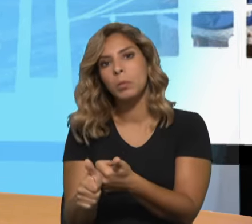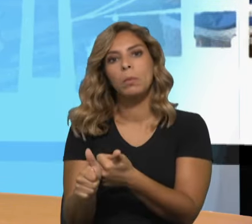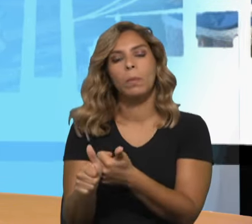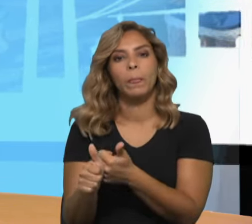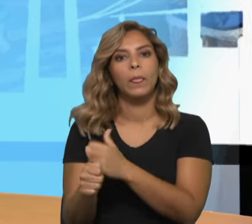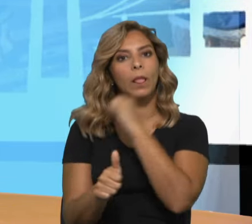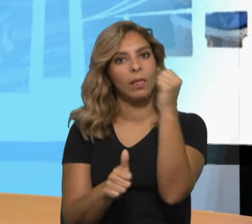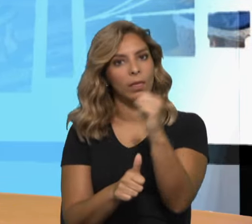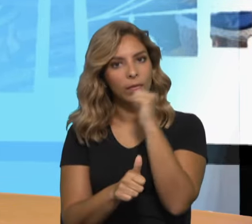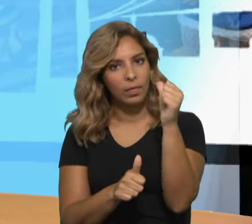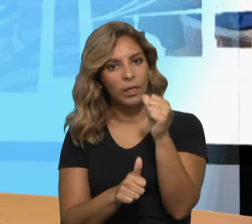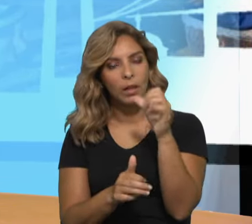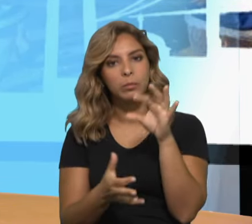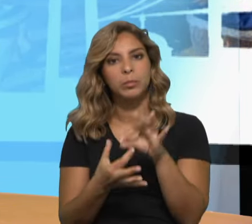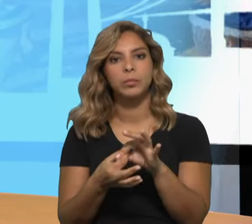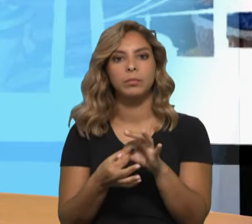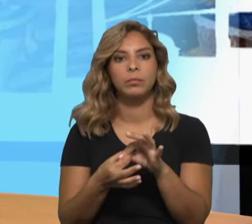sentido de perceber que